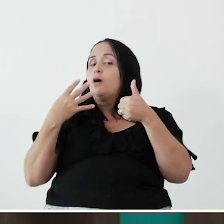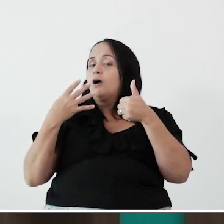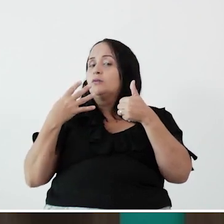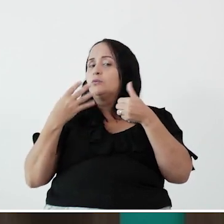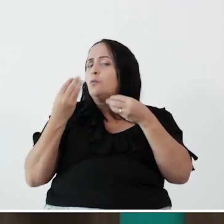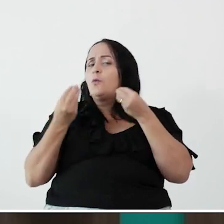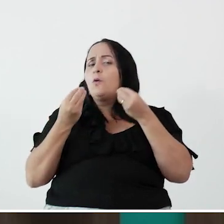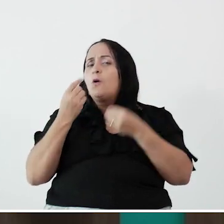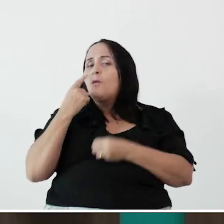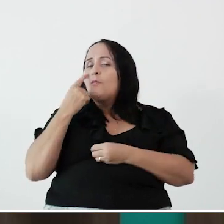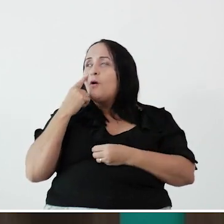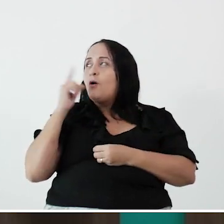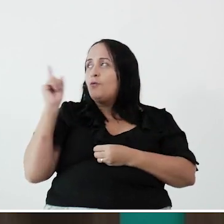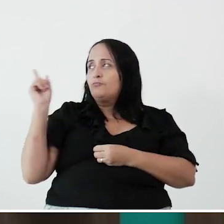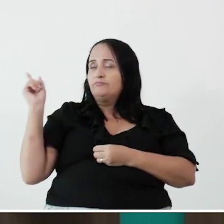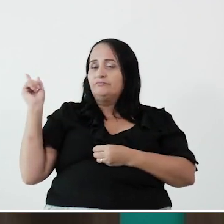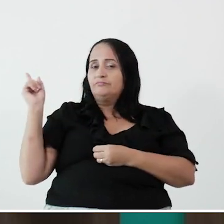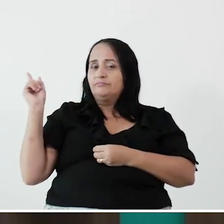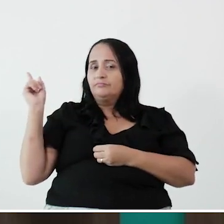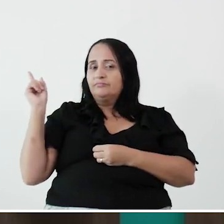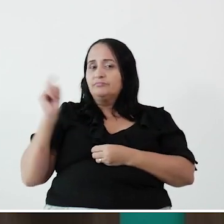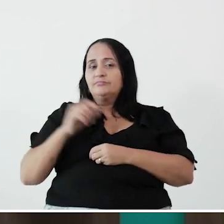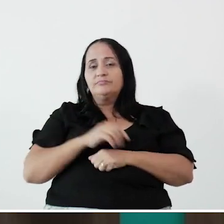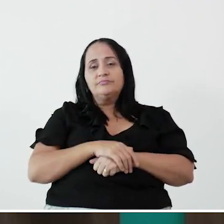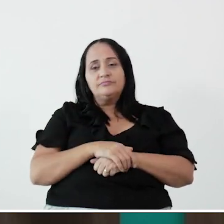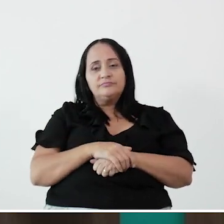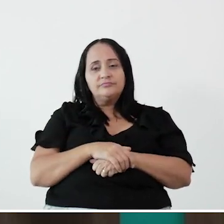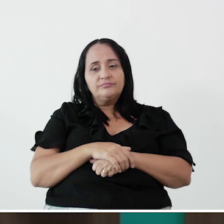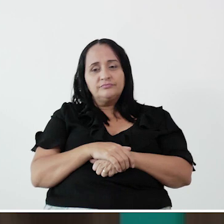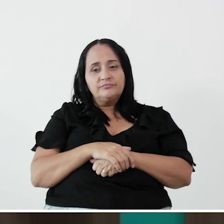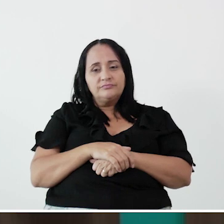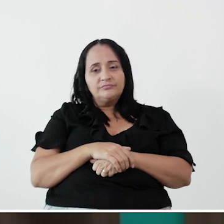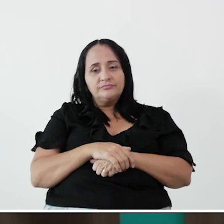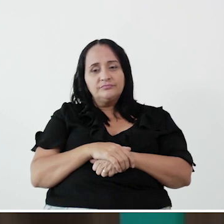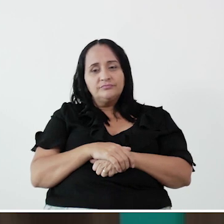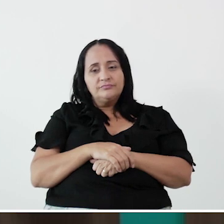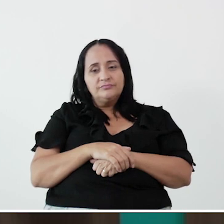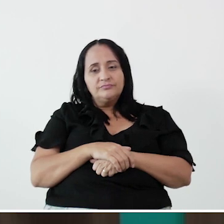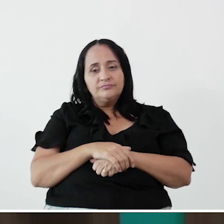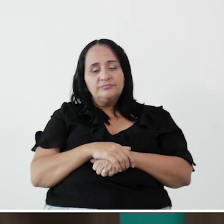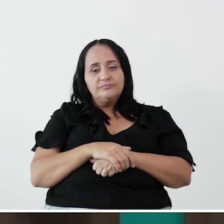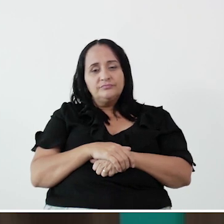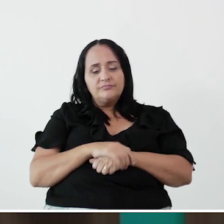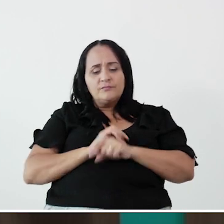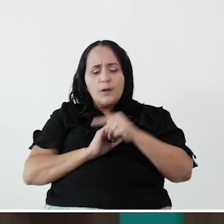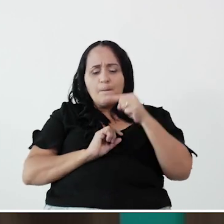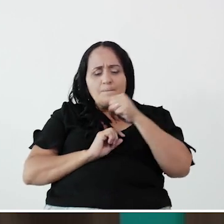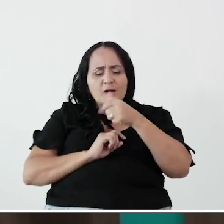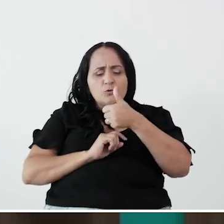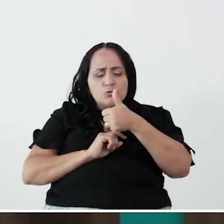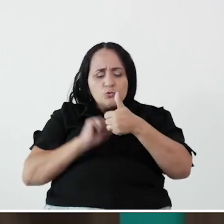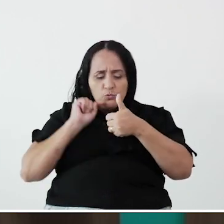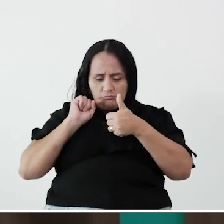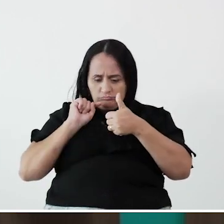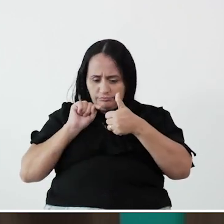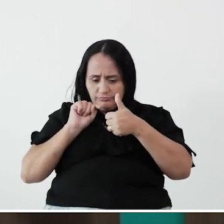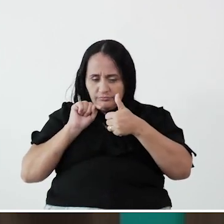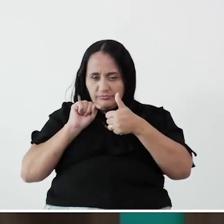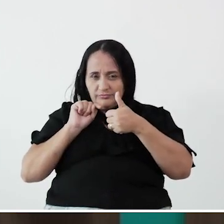4. Então, x em -1 está aqui e y em 4.